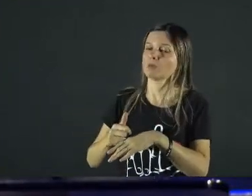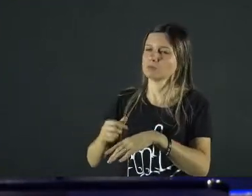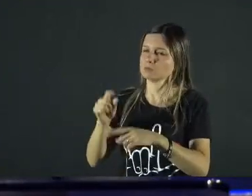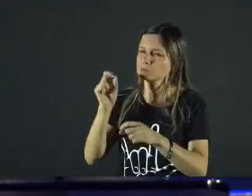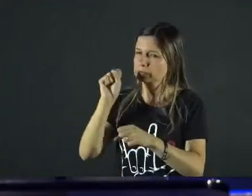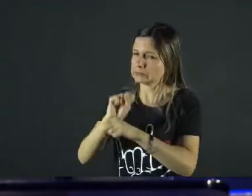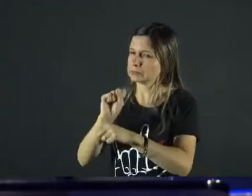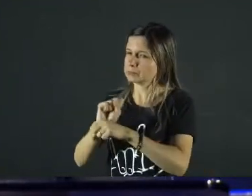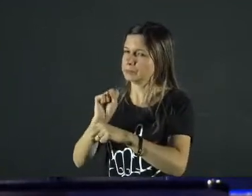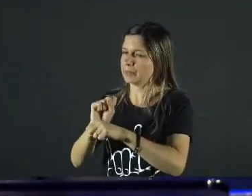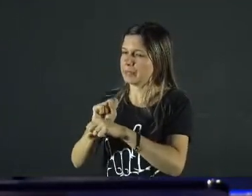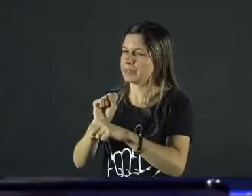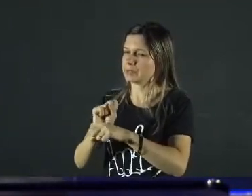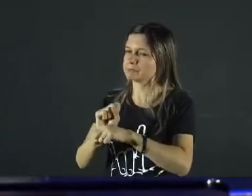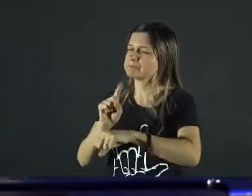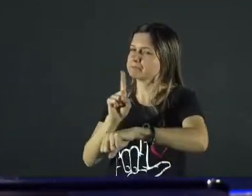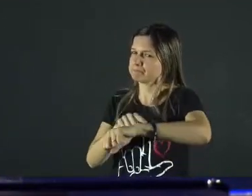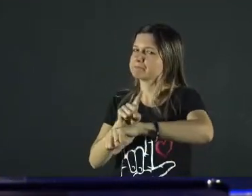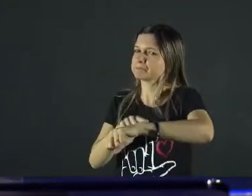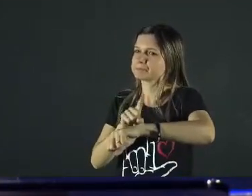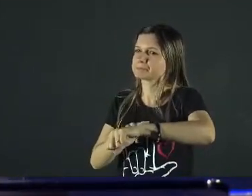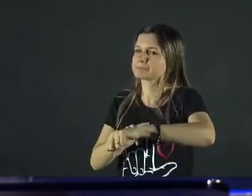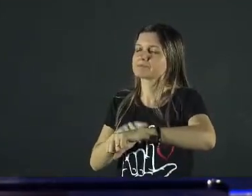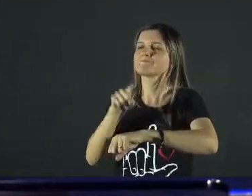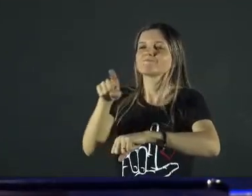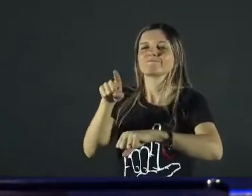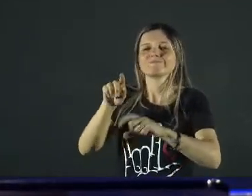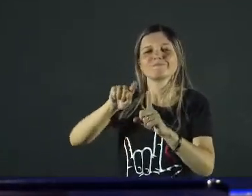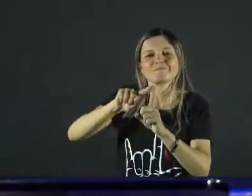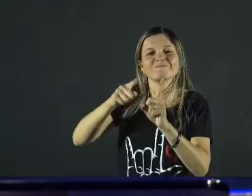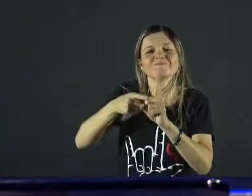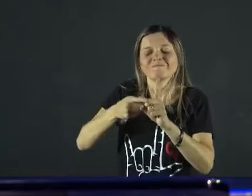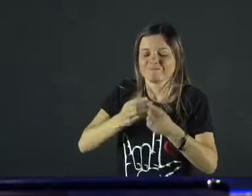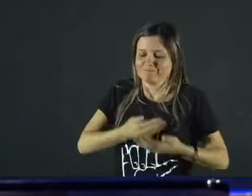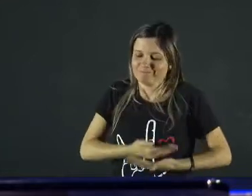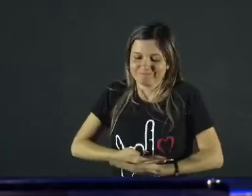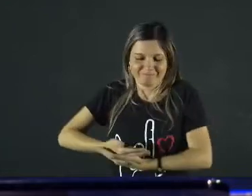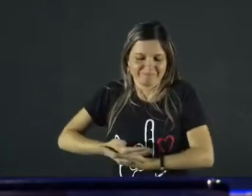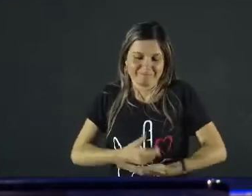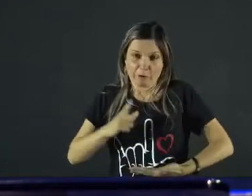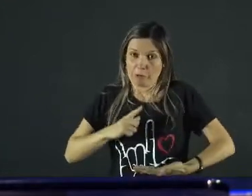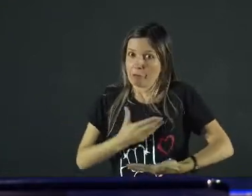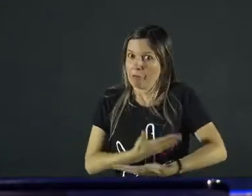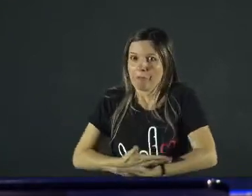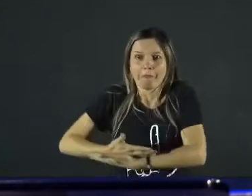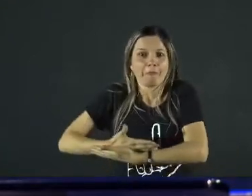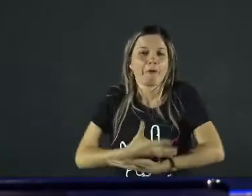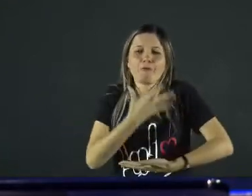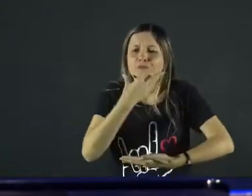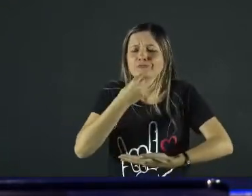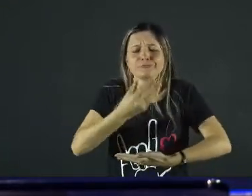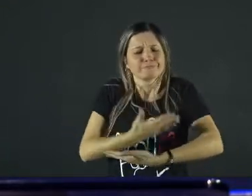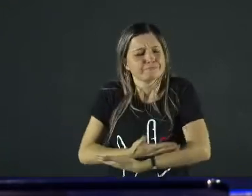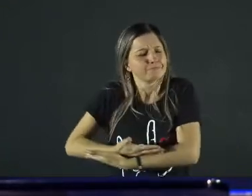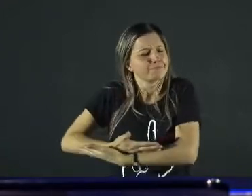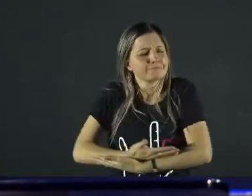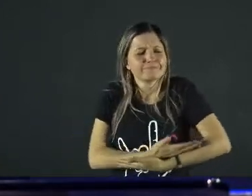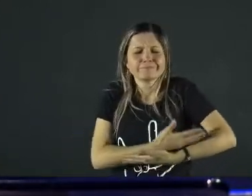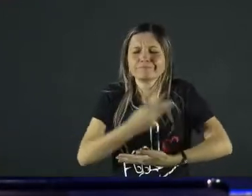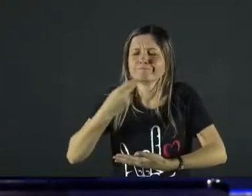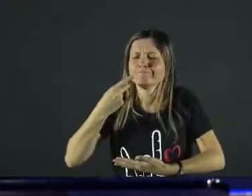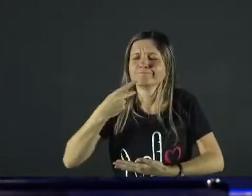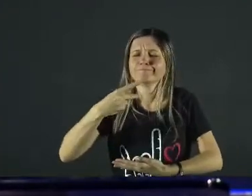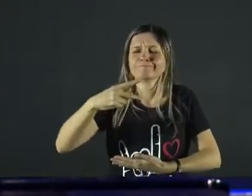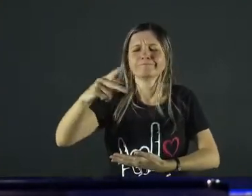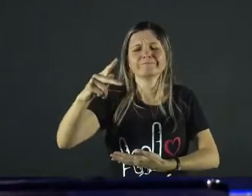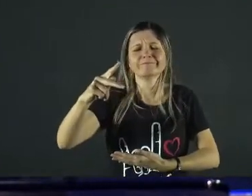tempo correto, ao tempo certo, você vai segurar nos seus braços uma criança. E a palavra que ela diz